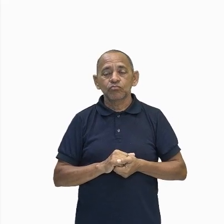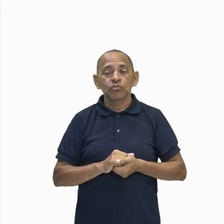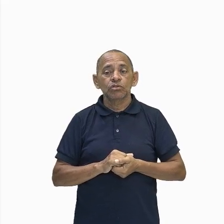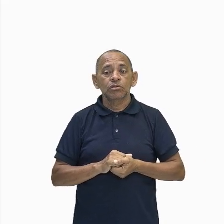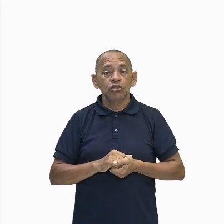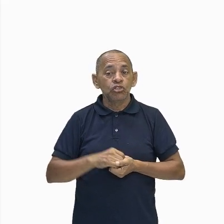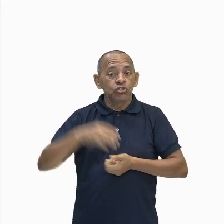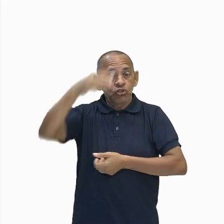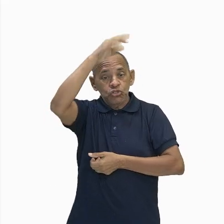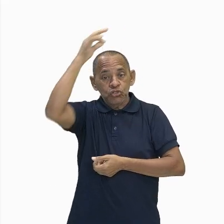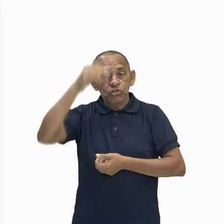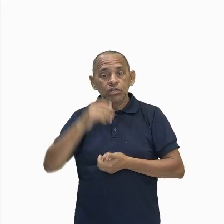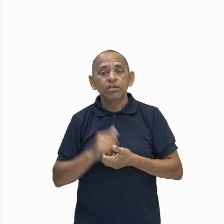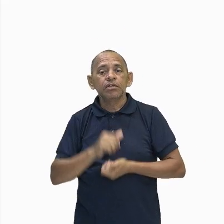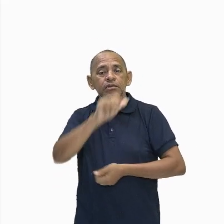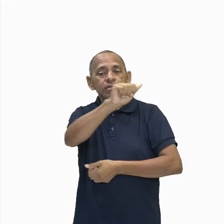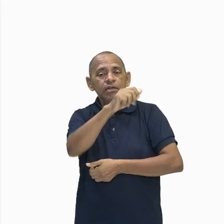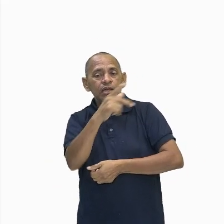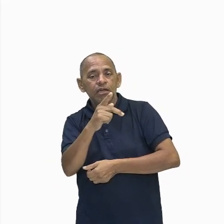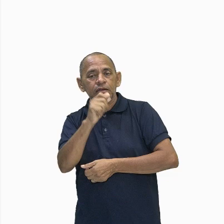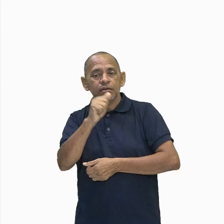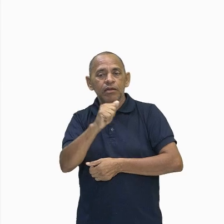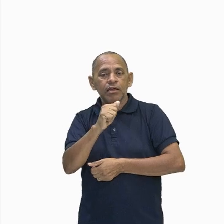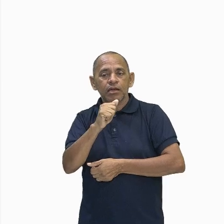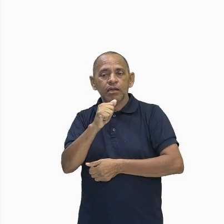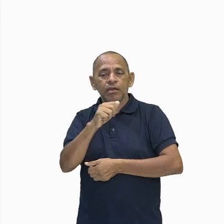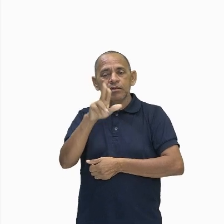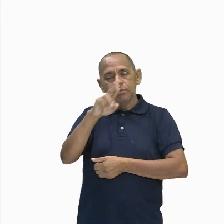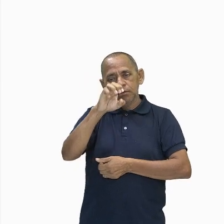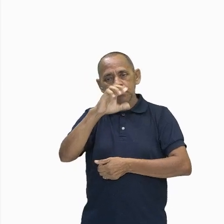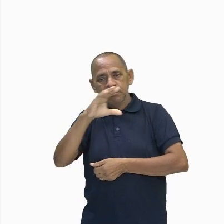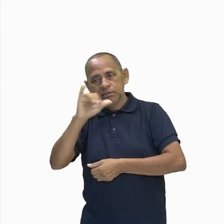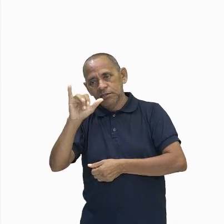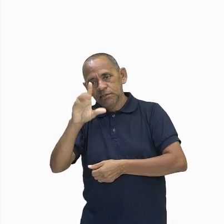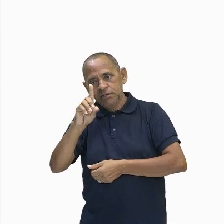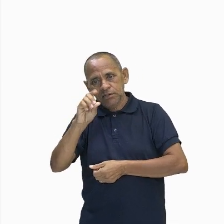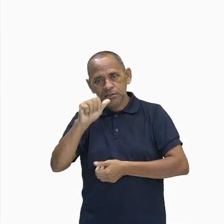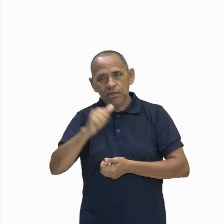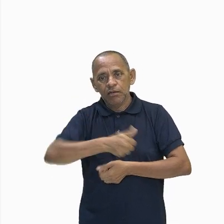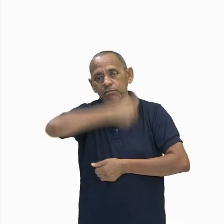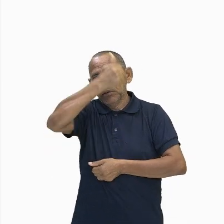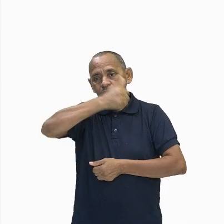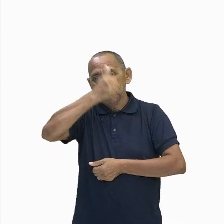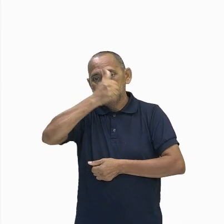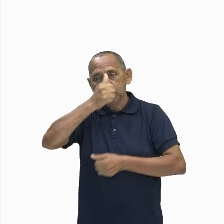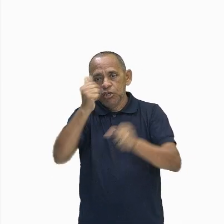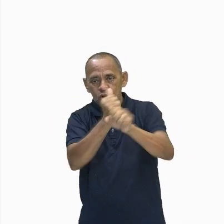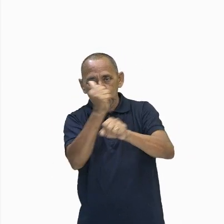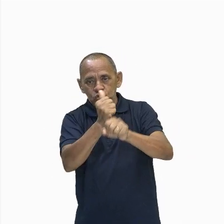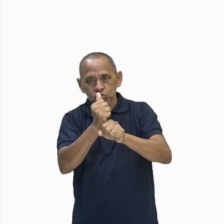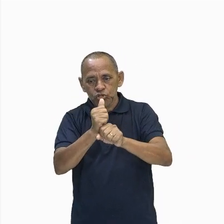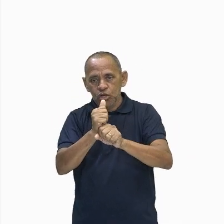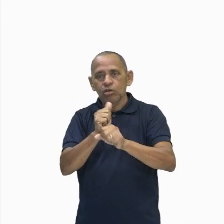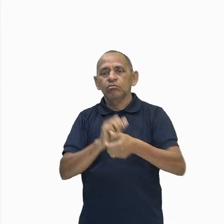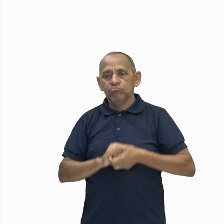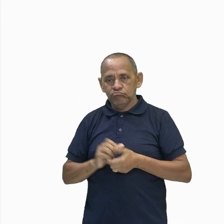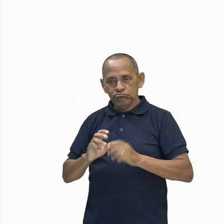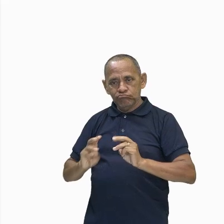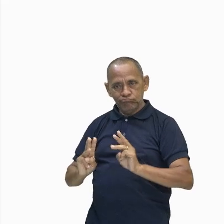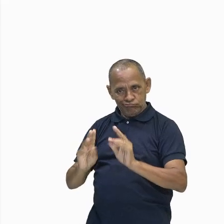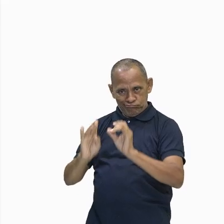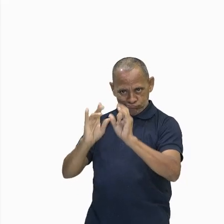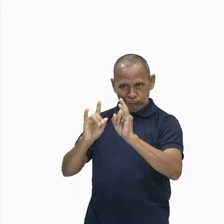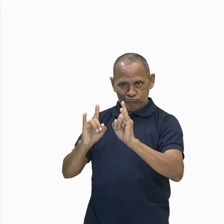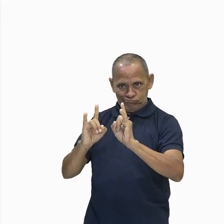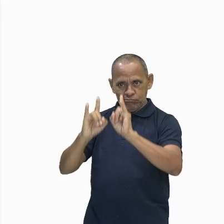Aparecida, popularmente conhecida como Catedral de Brasília, foi o primeiro monumento erguido na capital federal. Sua pedra